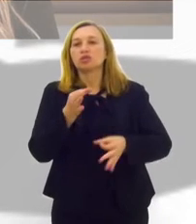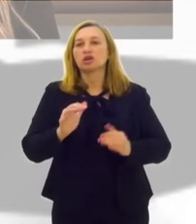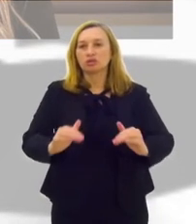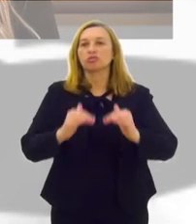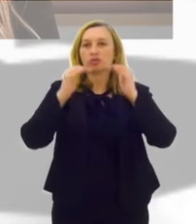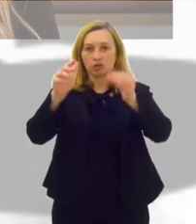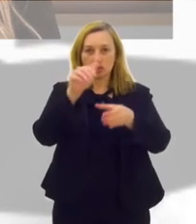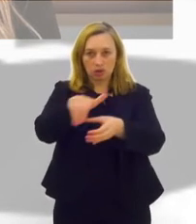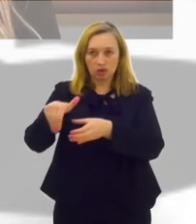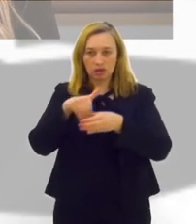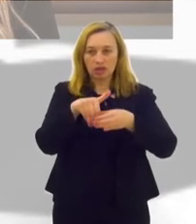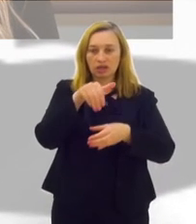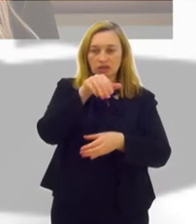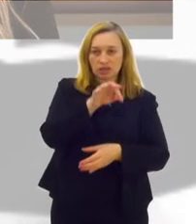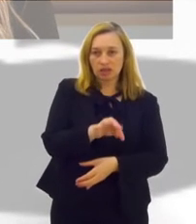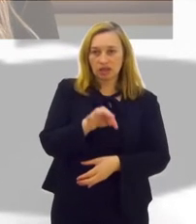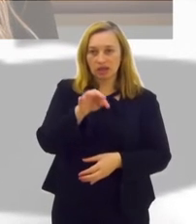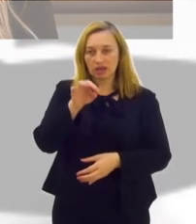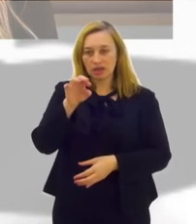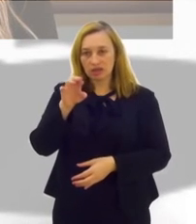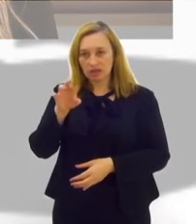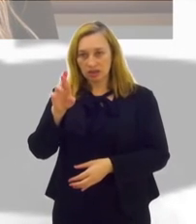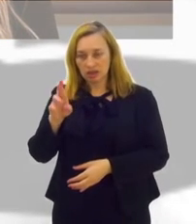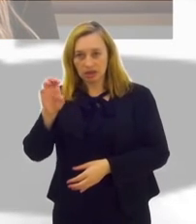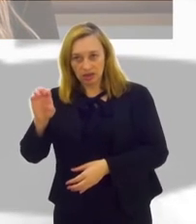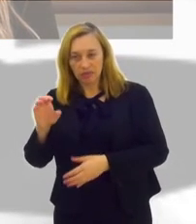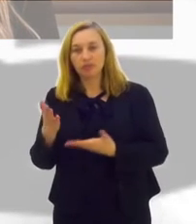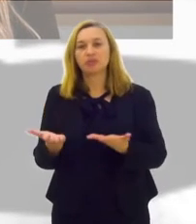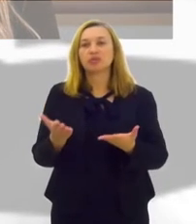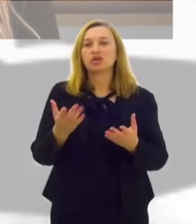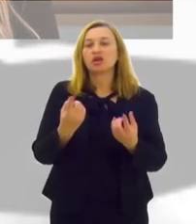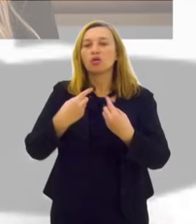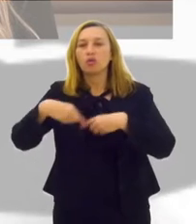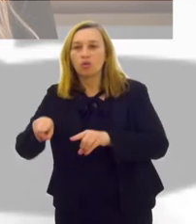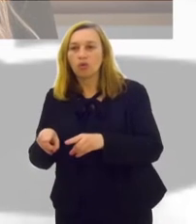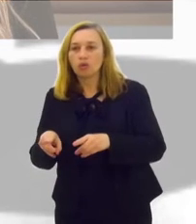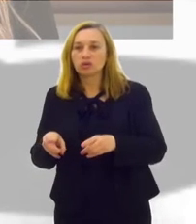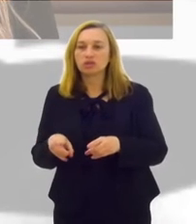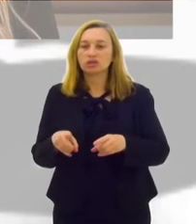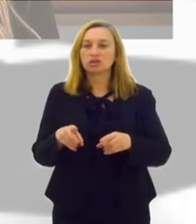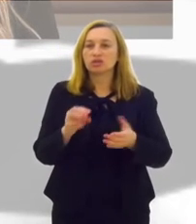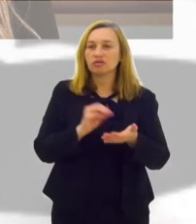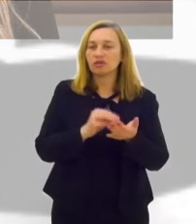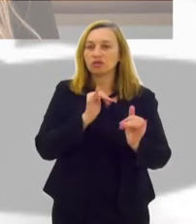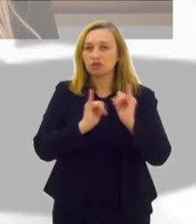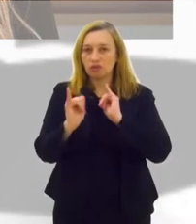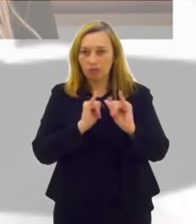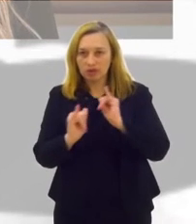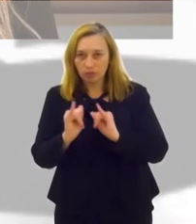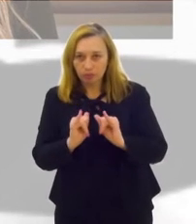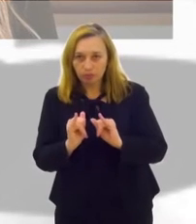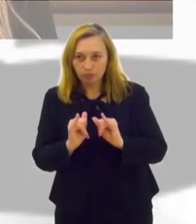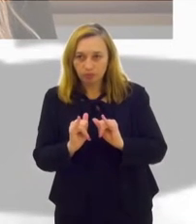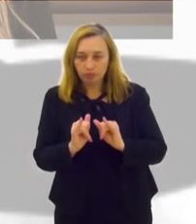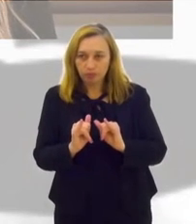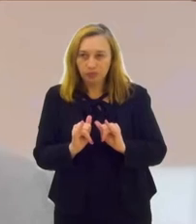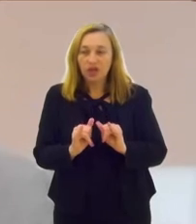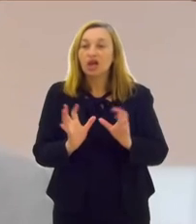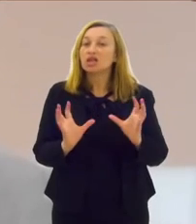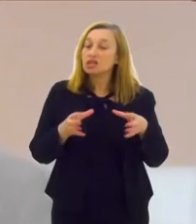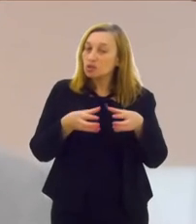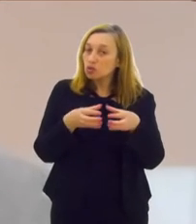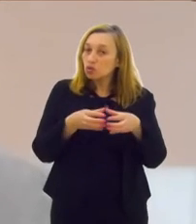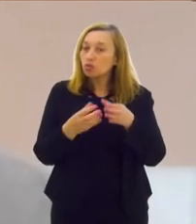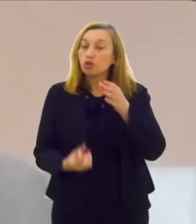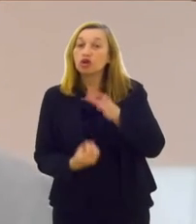Tribunal Superior Eleitoral, que é o TSE, ele possui um comitê de combate à desinformação. E